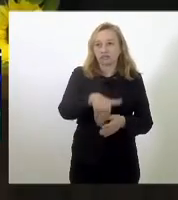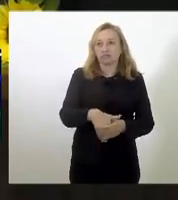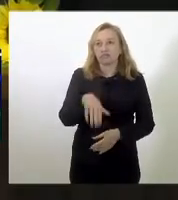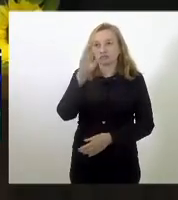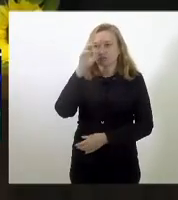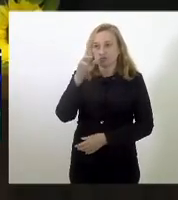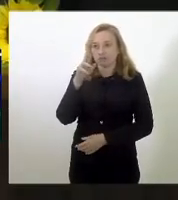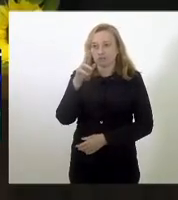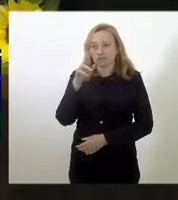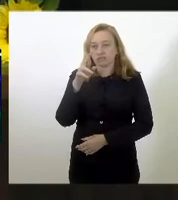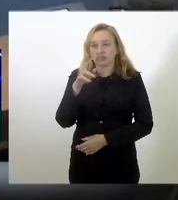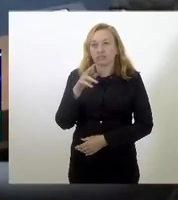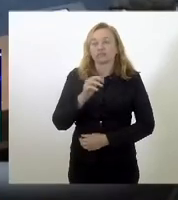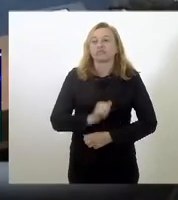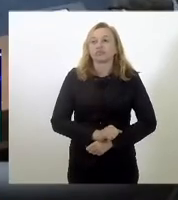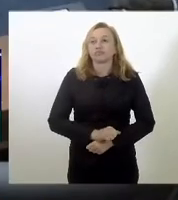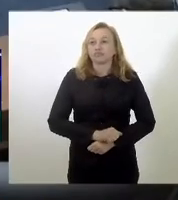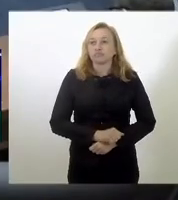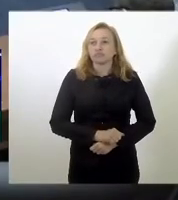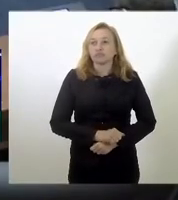favor.